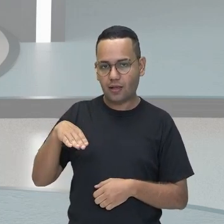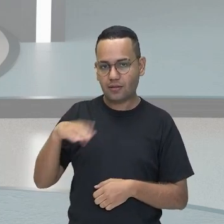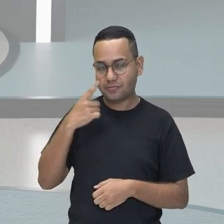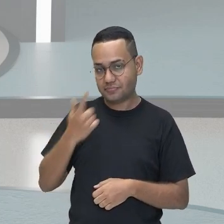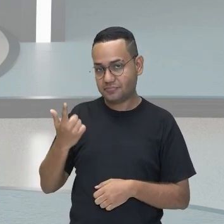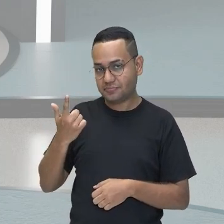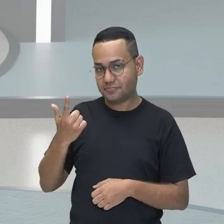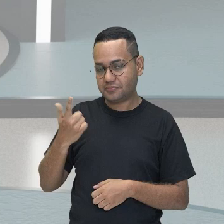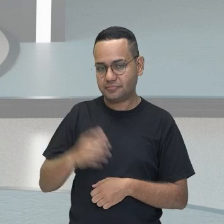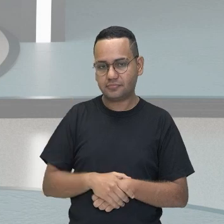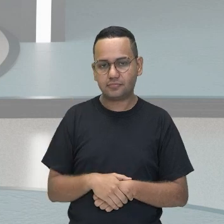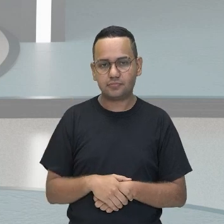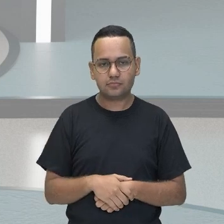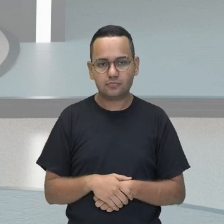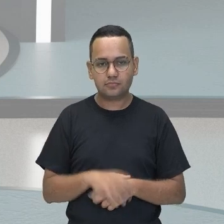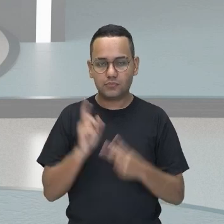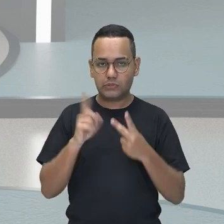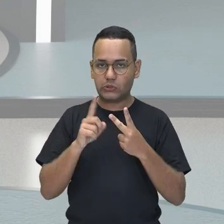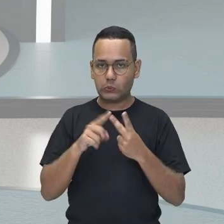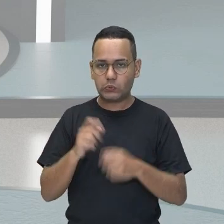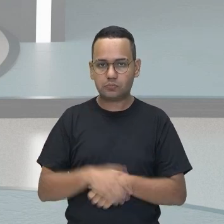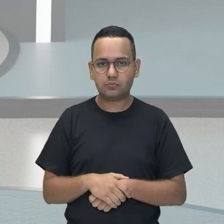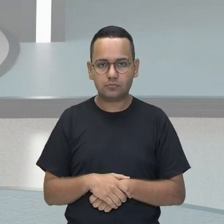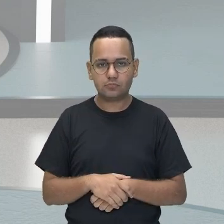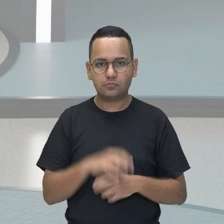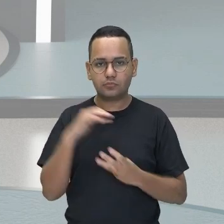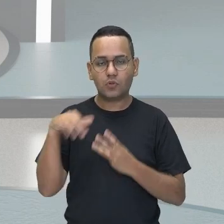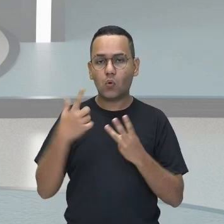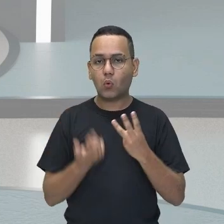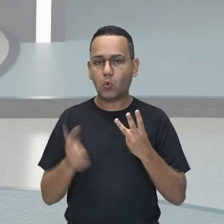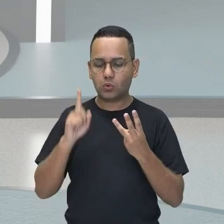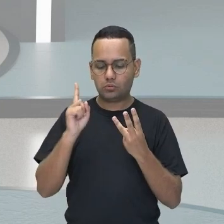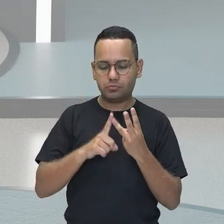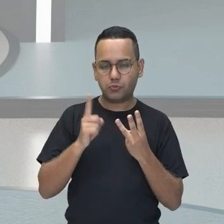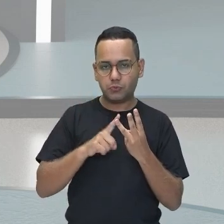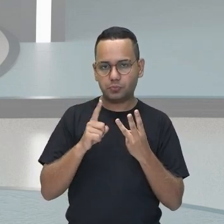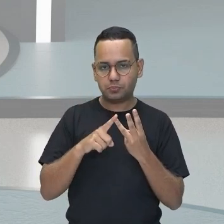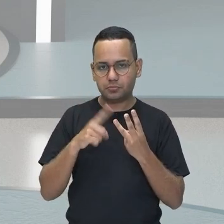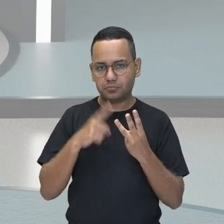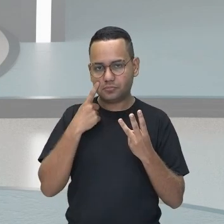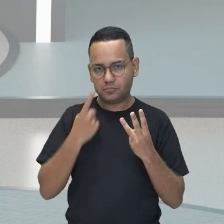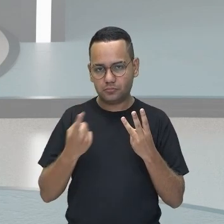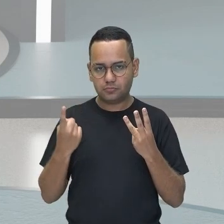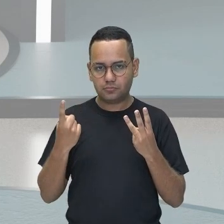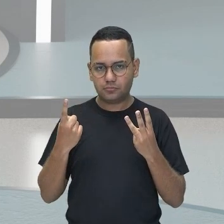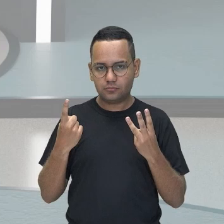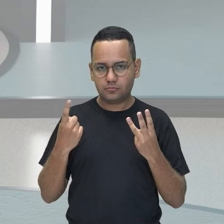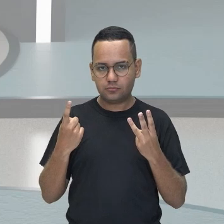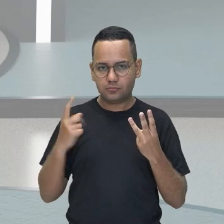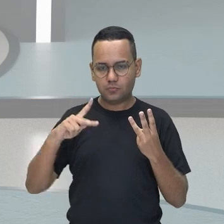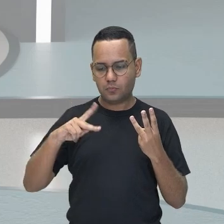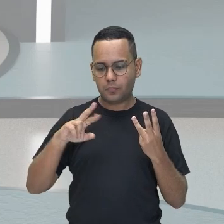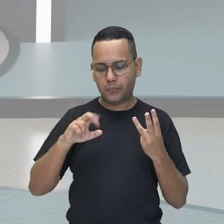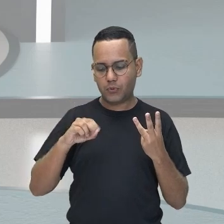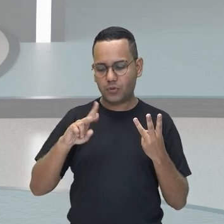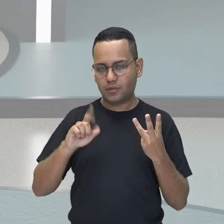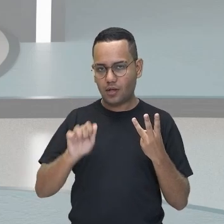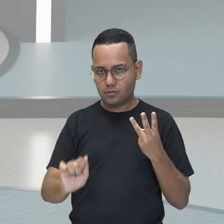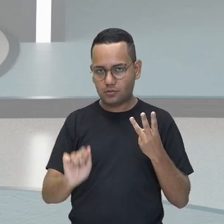pisada supinada. Agora a gente vai ver a pisada pronada, vamos relembrar, olha só, o texto já traz aí o apoio para a